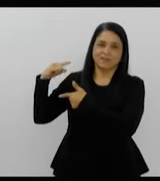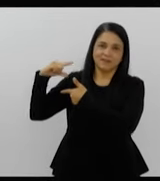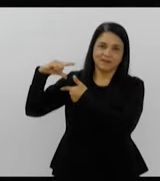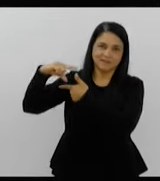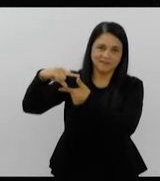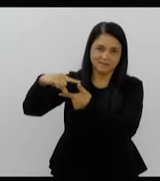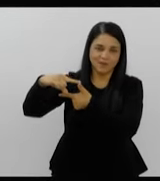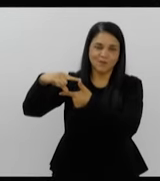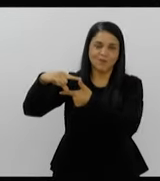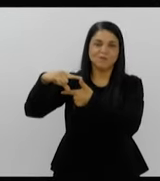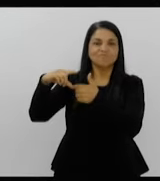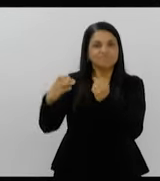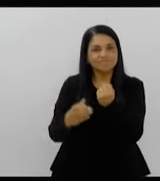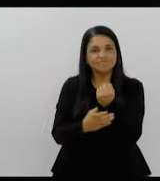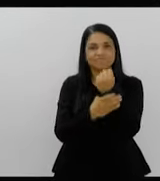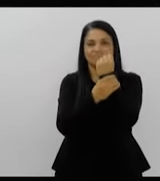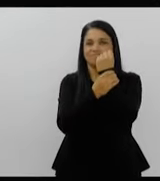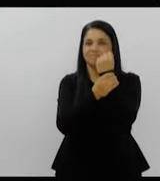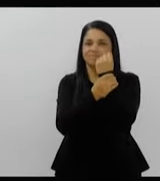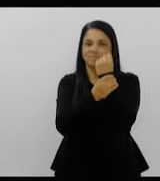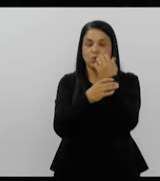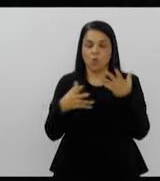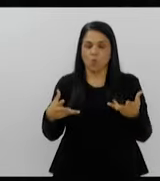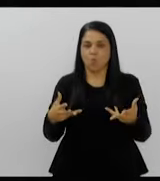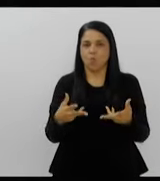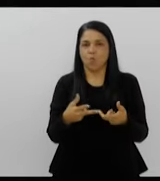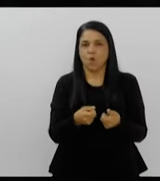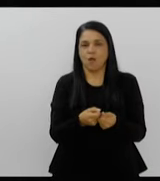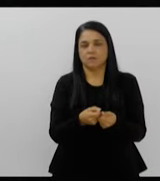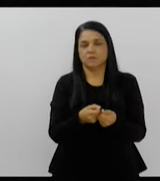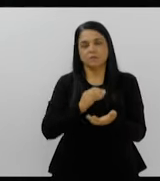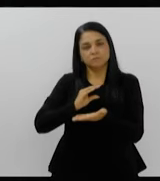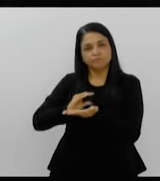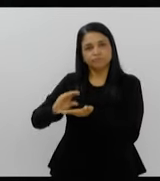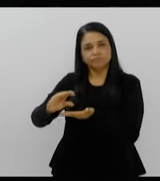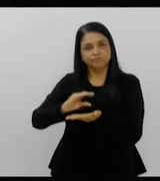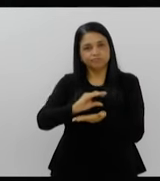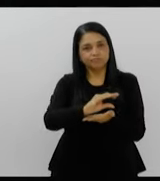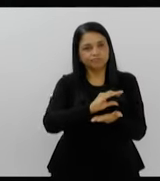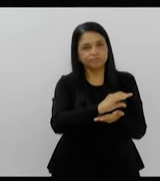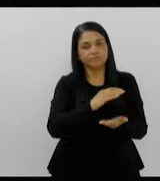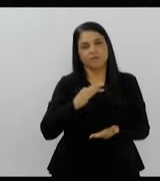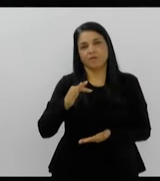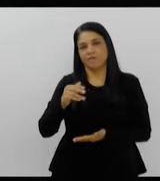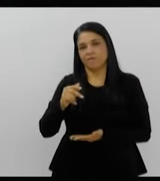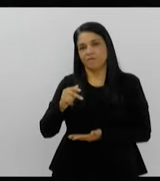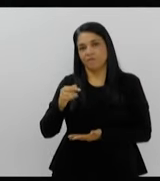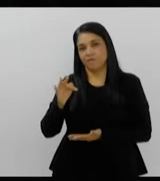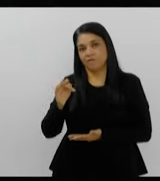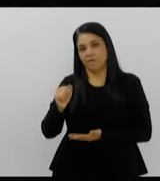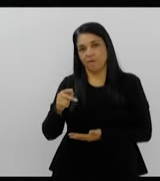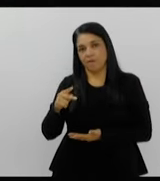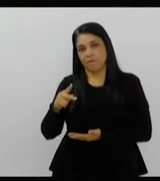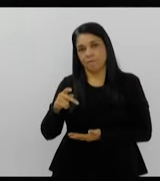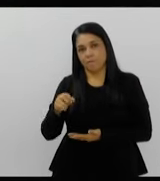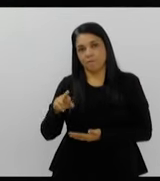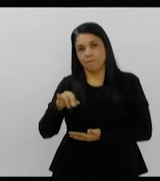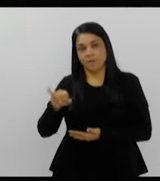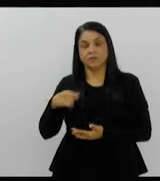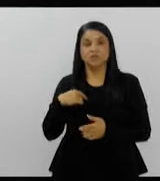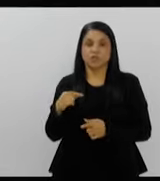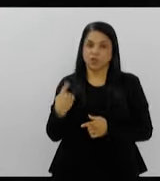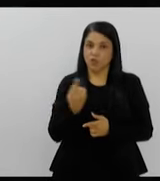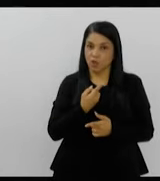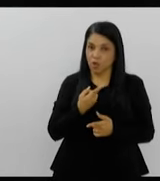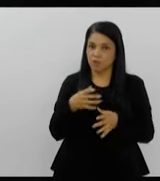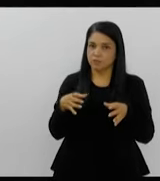anos vinha garantindo a excelência e a qualidade da alocação dos recursos disponíveis para a FAPERJ. Nós nos mobilizamos, nós da comunidade científica,